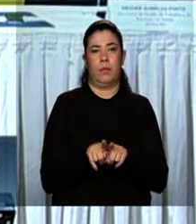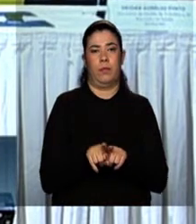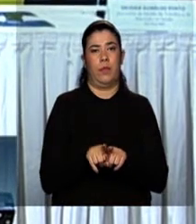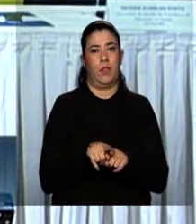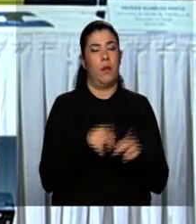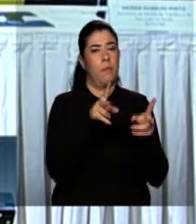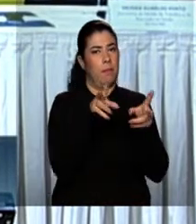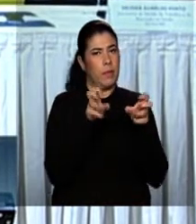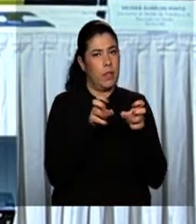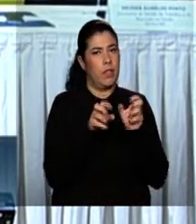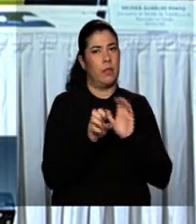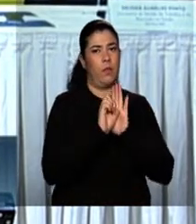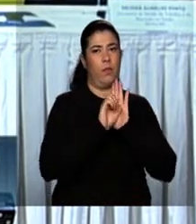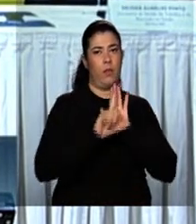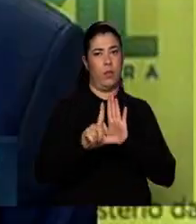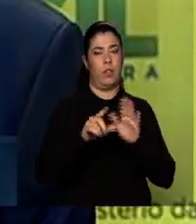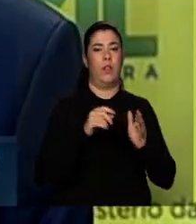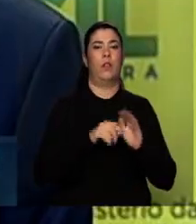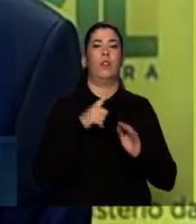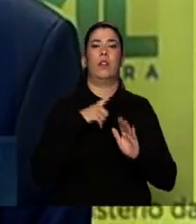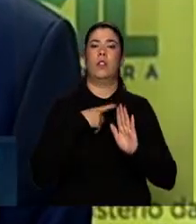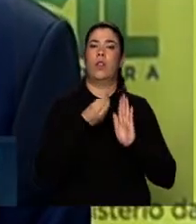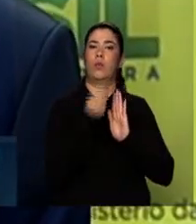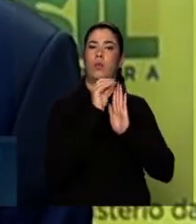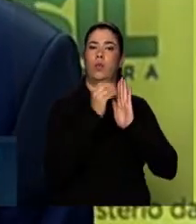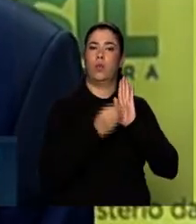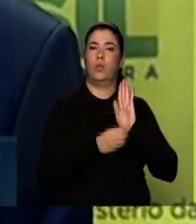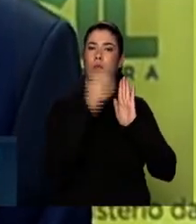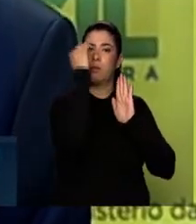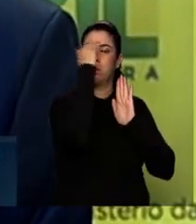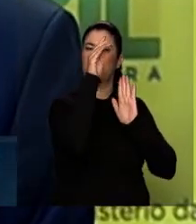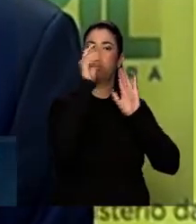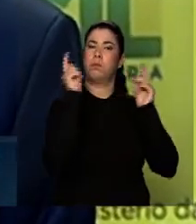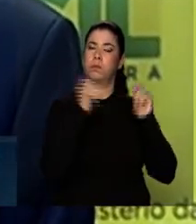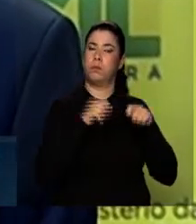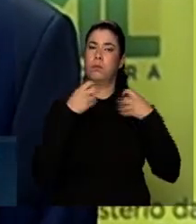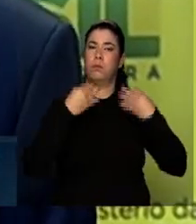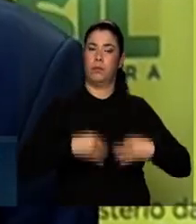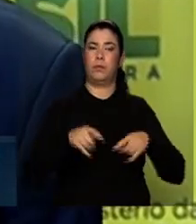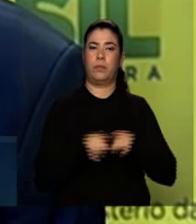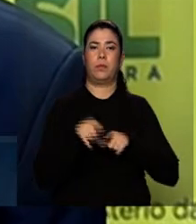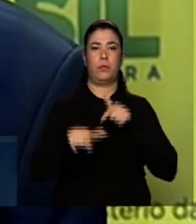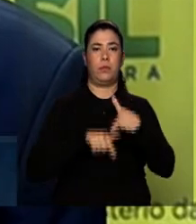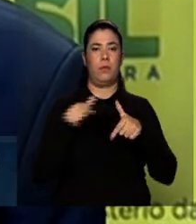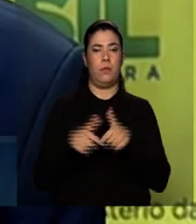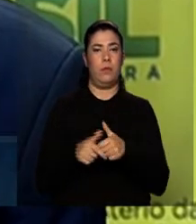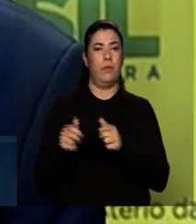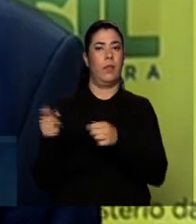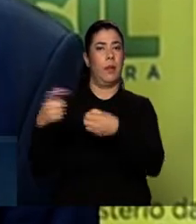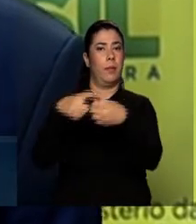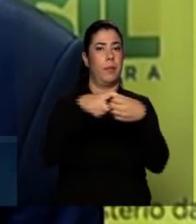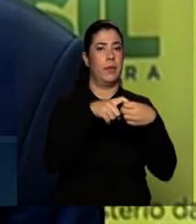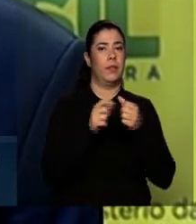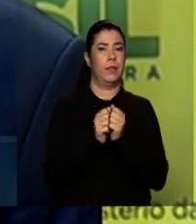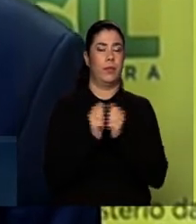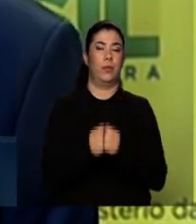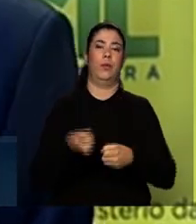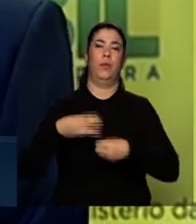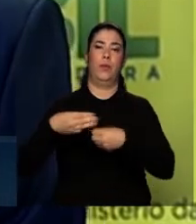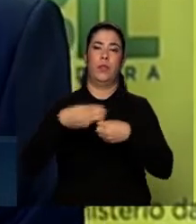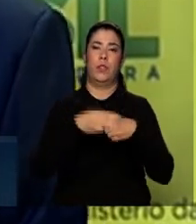processo um edital, formulado tecnicamente de forma muito competente, que trabalha com a adesão dos municípios, dos